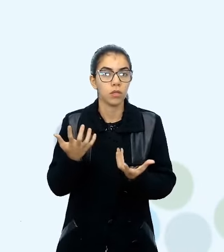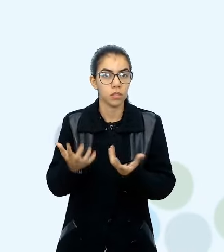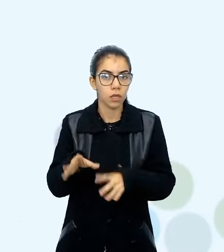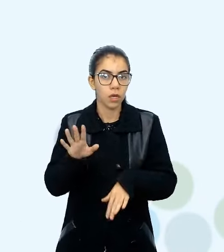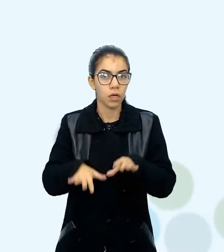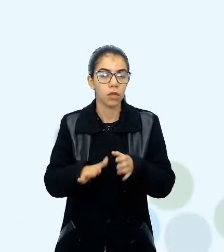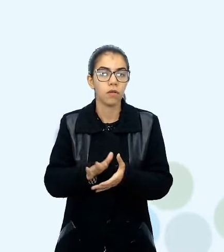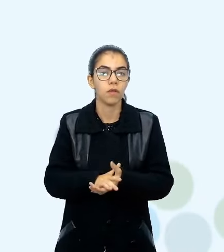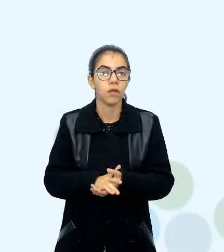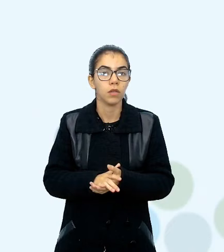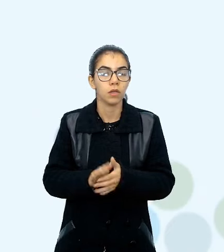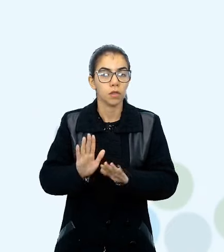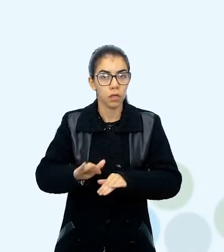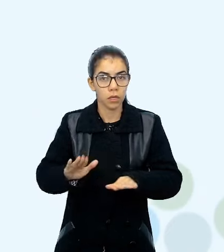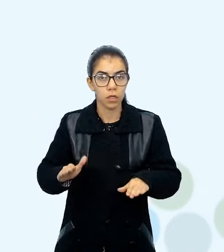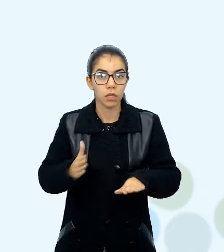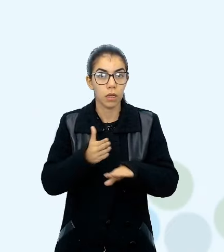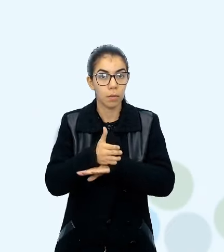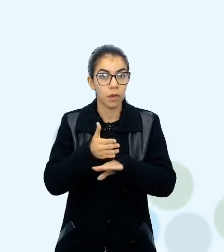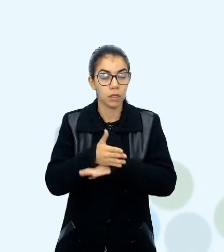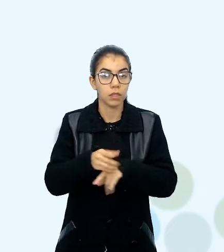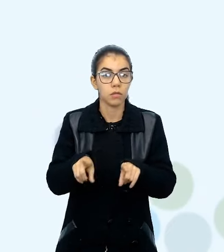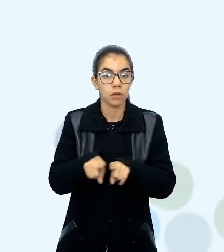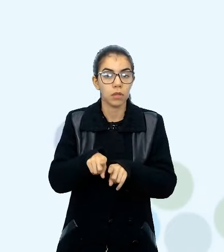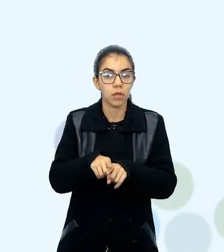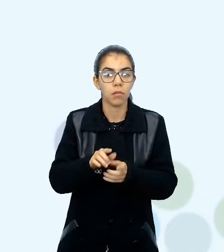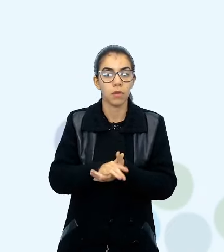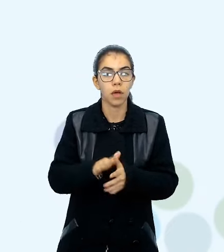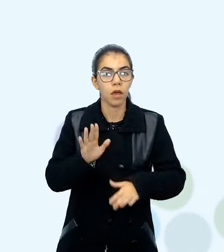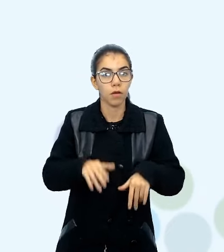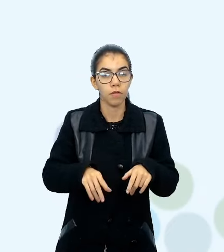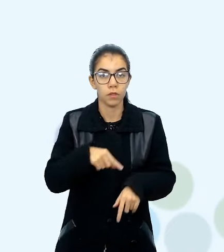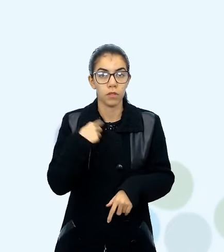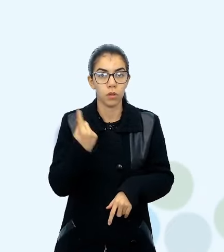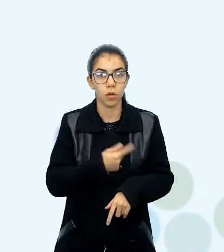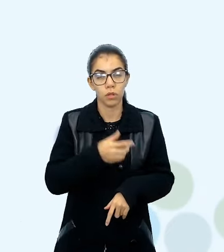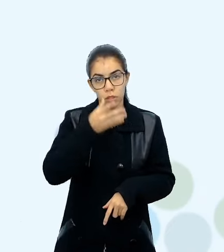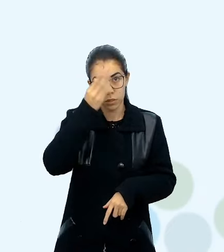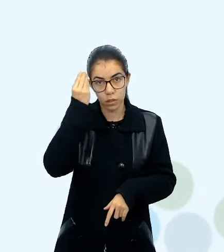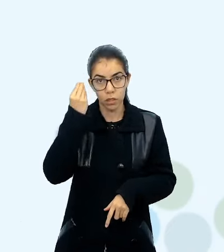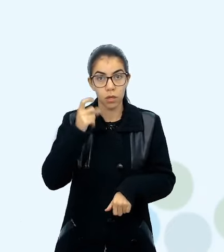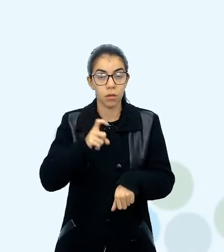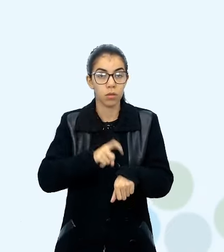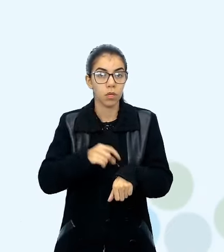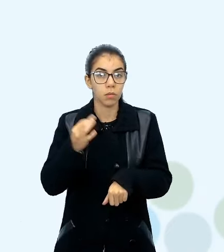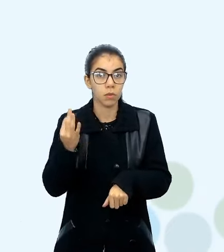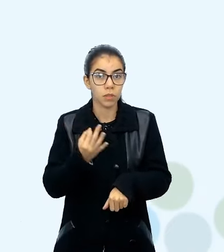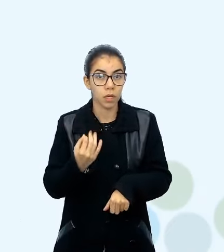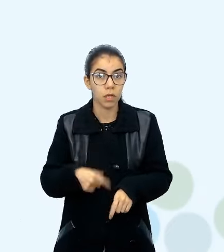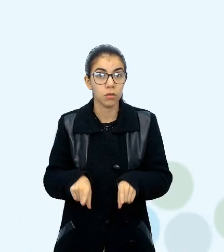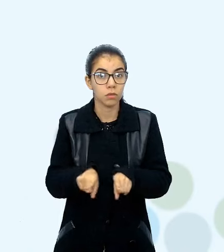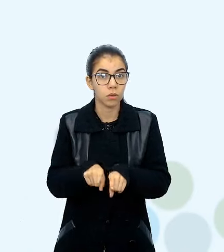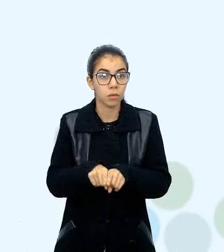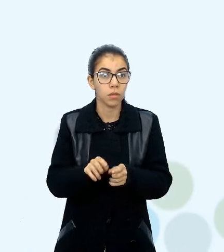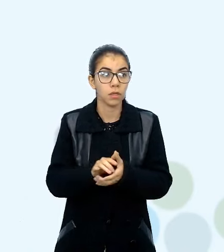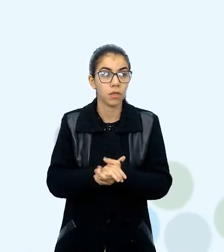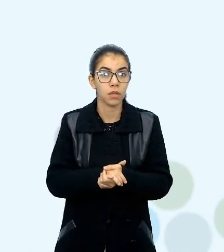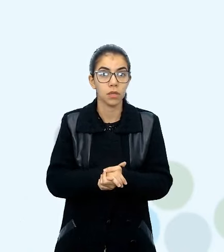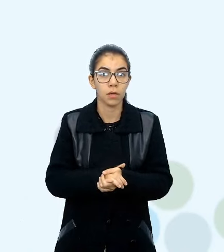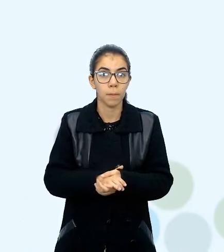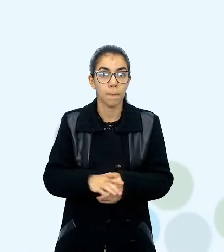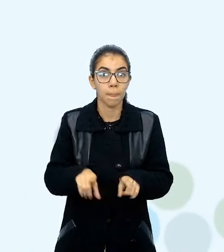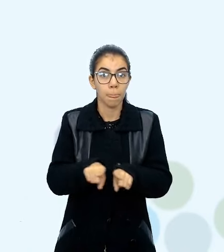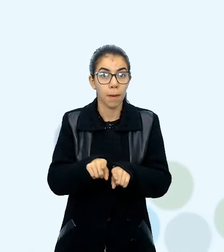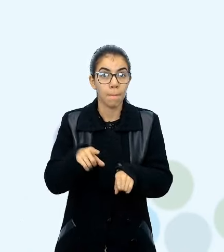criança participe, mas às vezes a gente realmente esquece de dar o tempo necessário. Ou a gente já deu uma vez e não